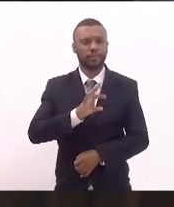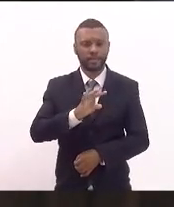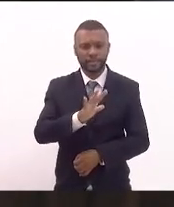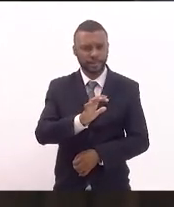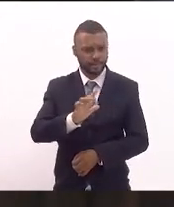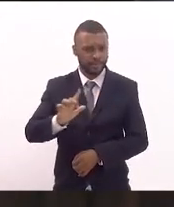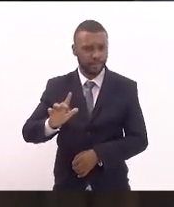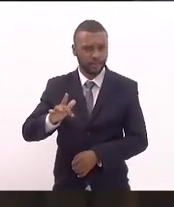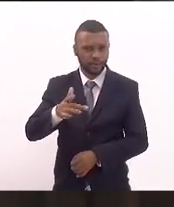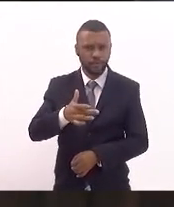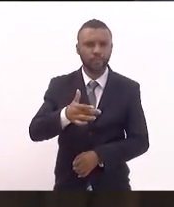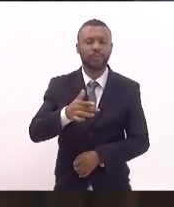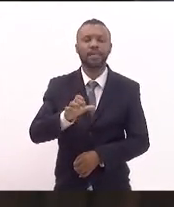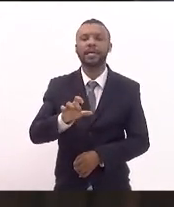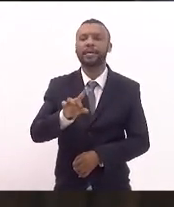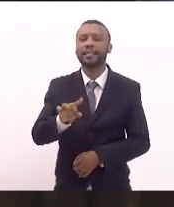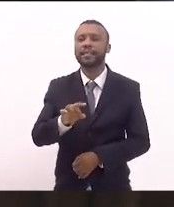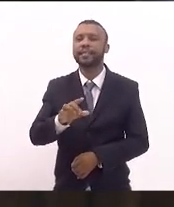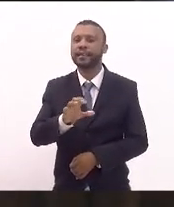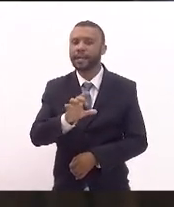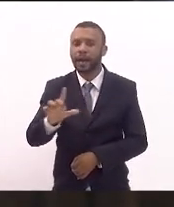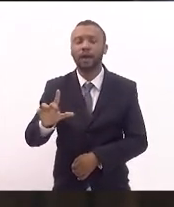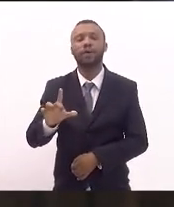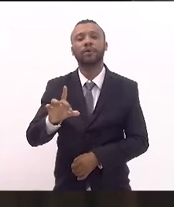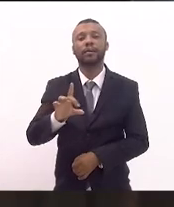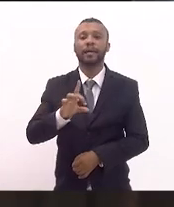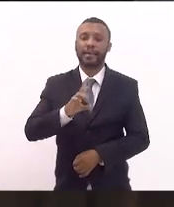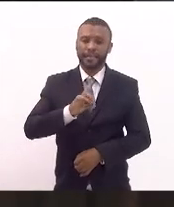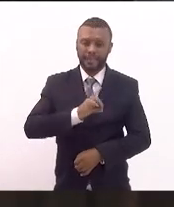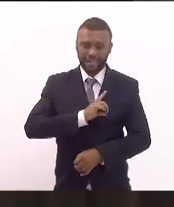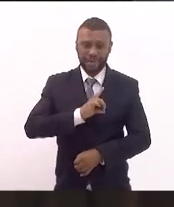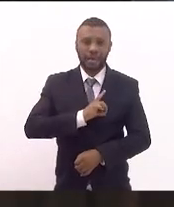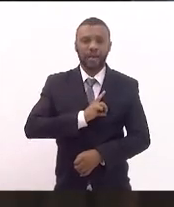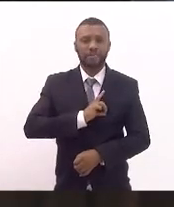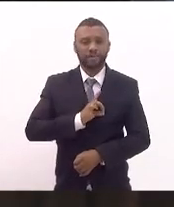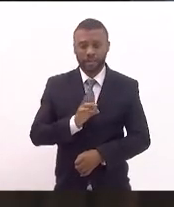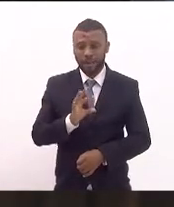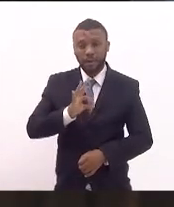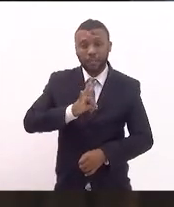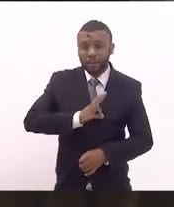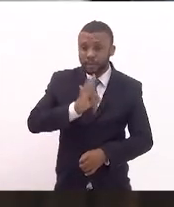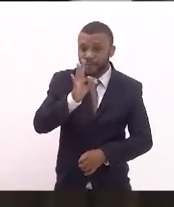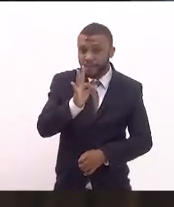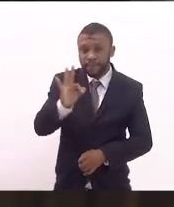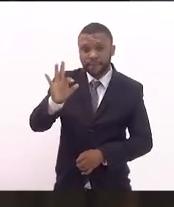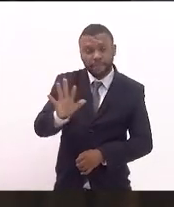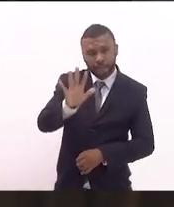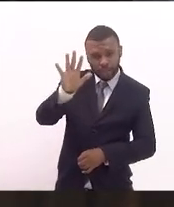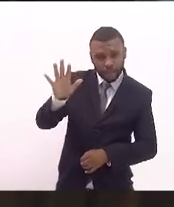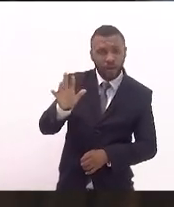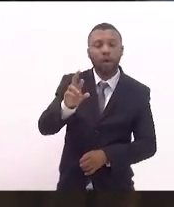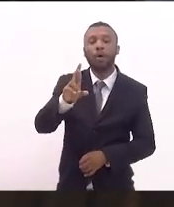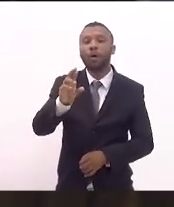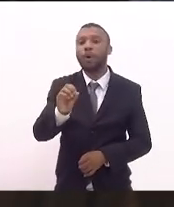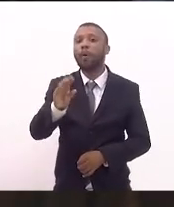Eziel Terreira Santos, delegado de Polícia Federal. Roberto Haddad,